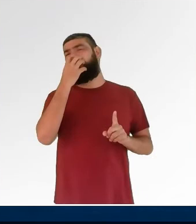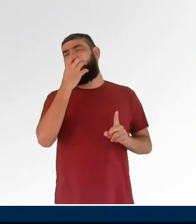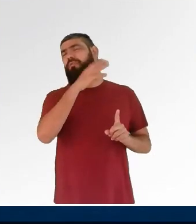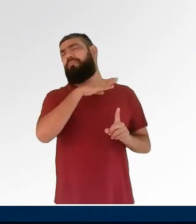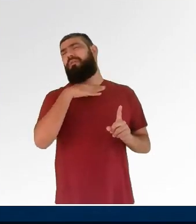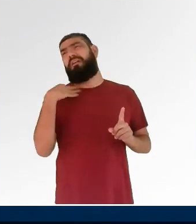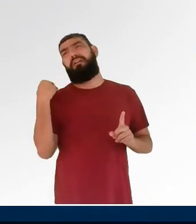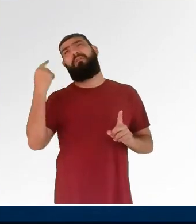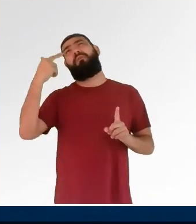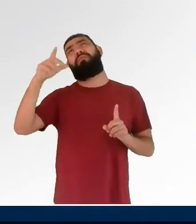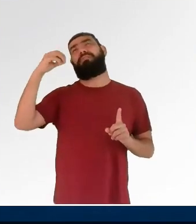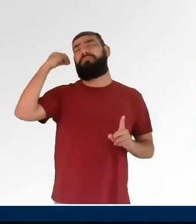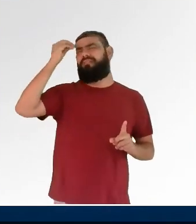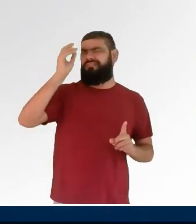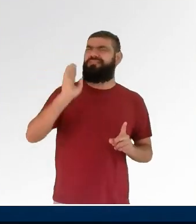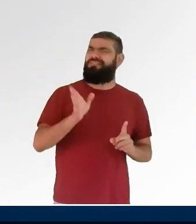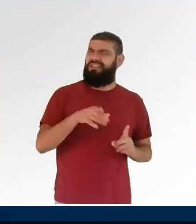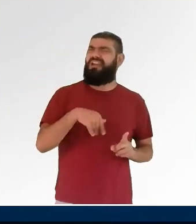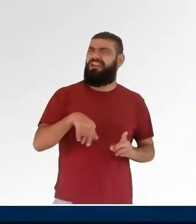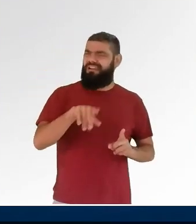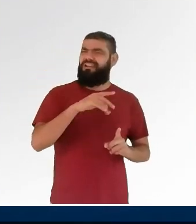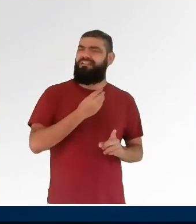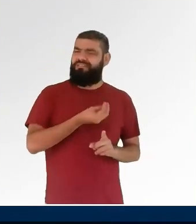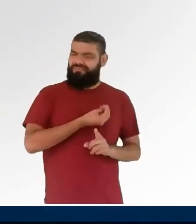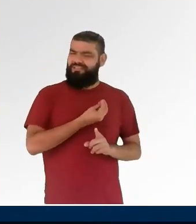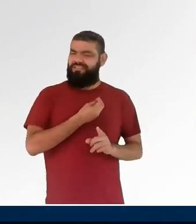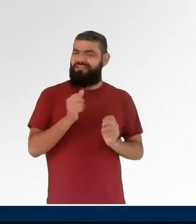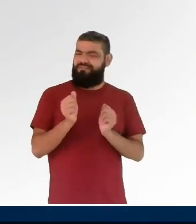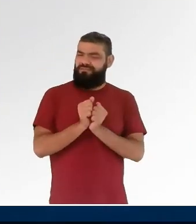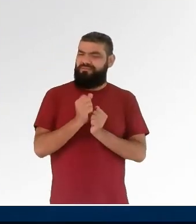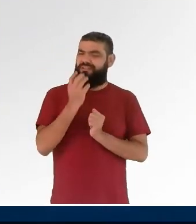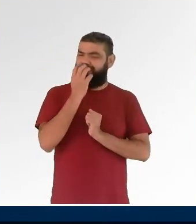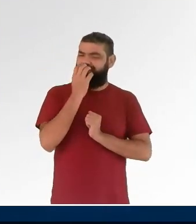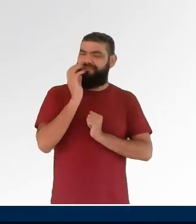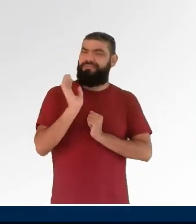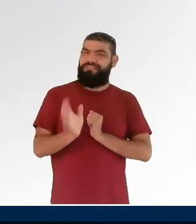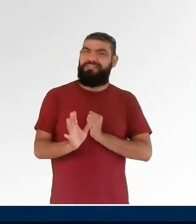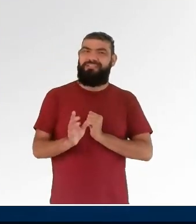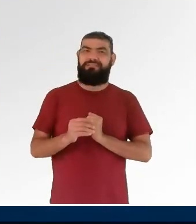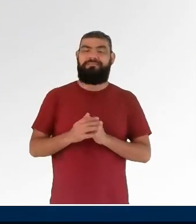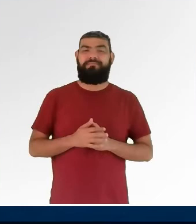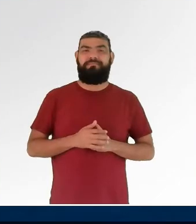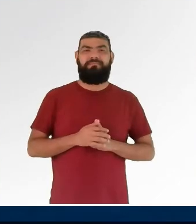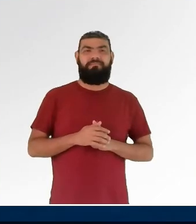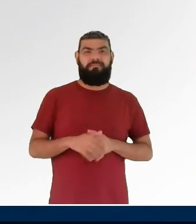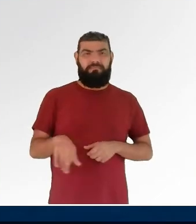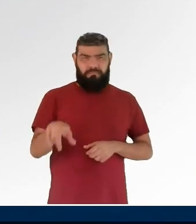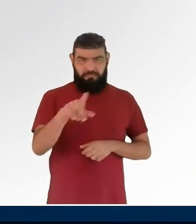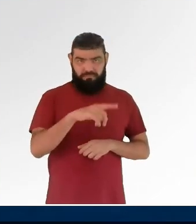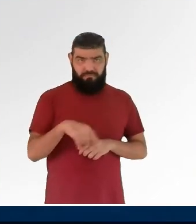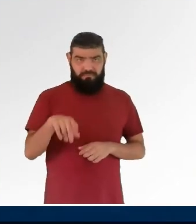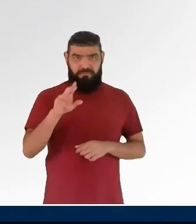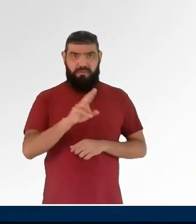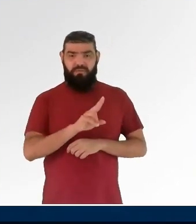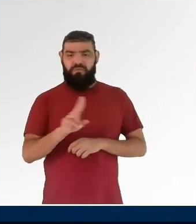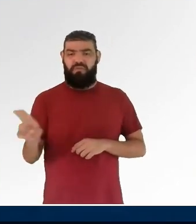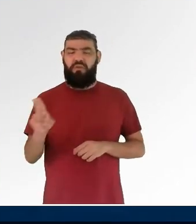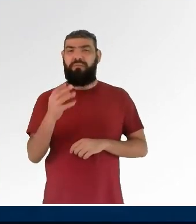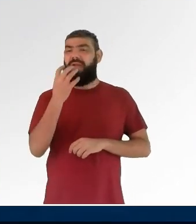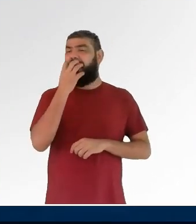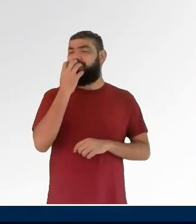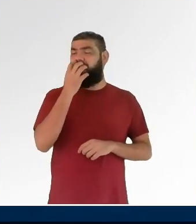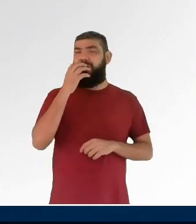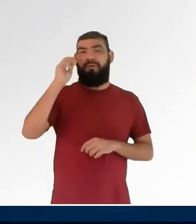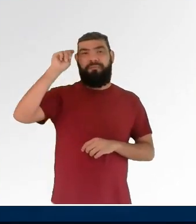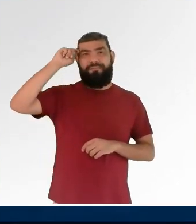mas todos nós, em algum momento, tivemos. Né? Quantos de nós já não colocamos o nome de Pretinho no nosso cachorro, né? O